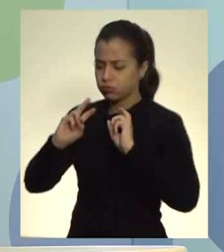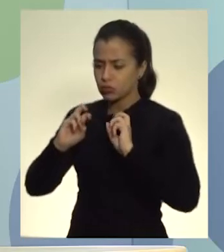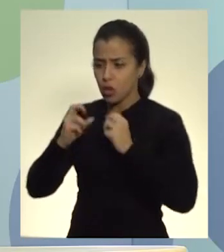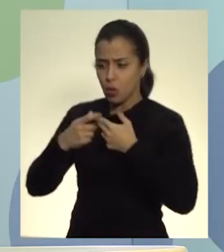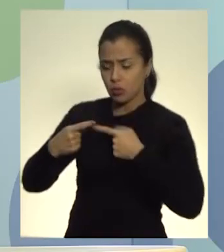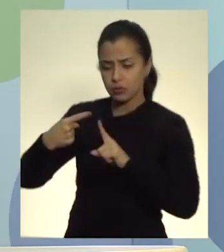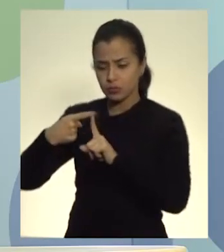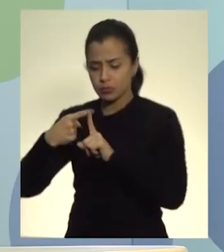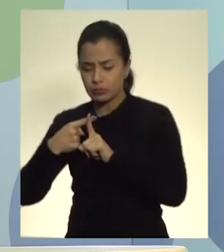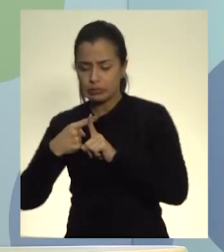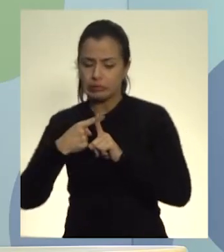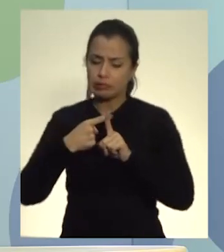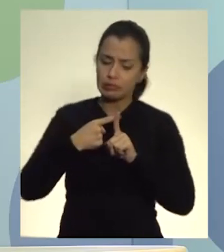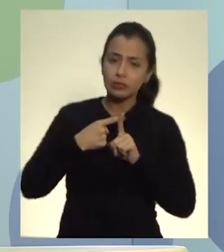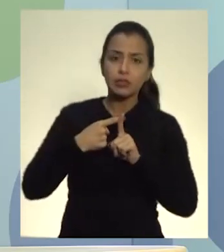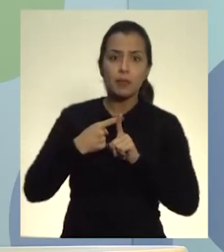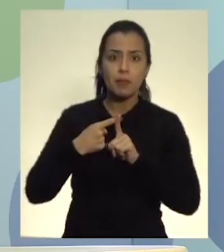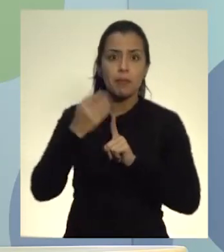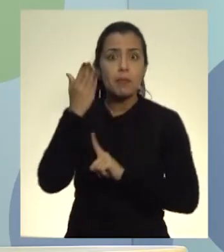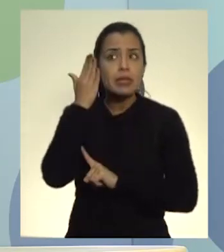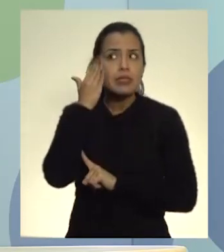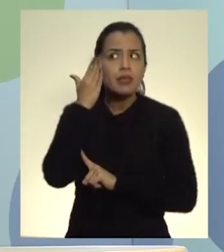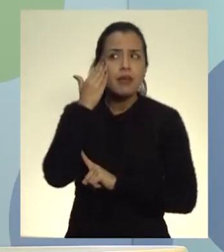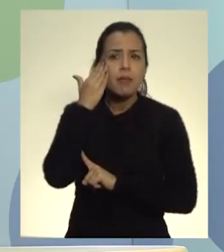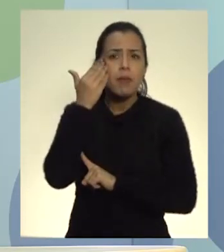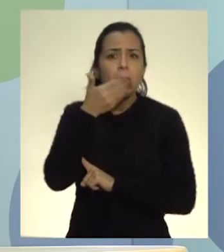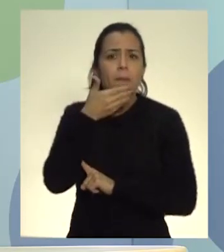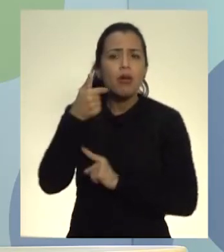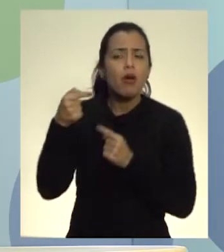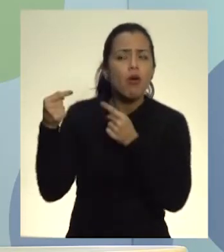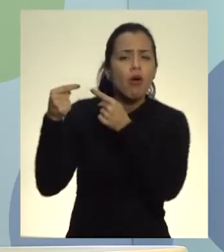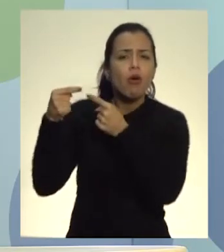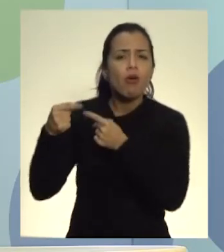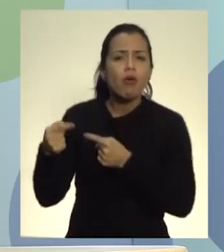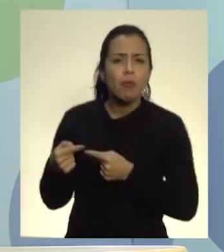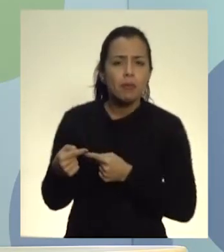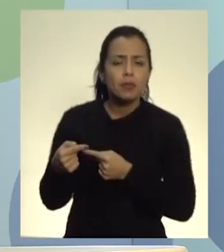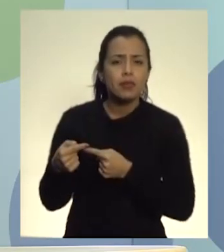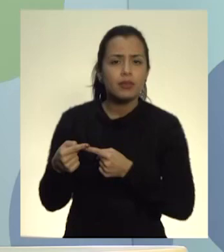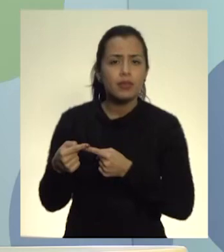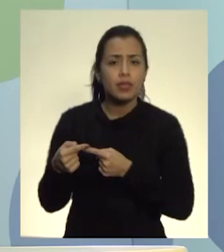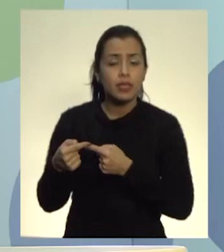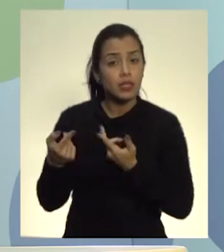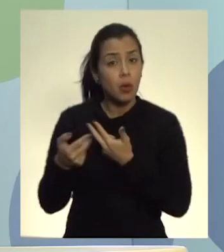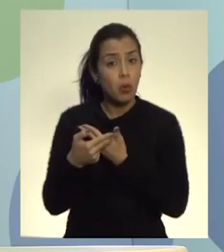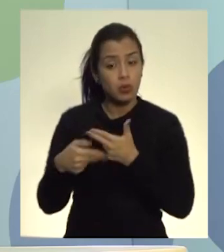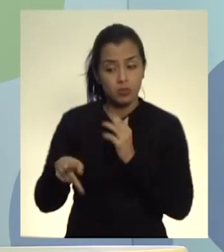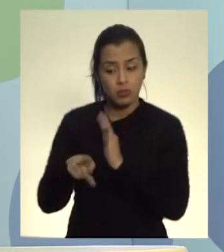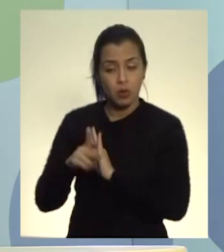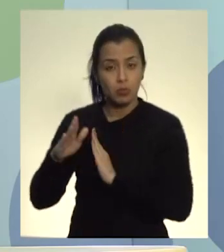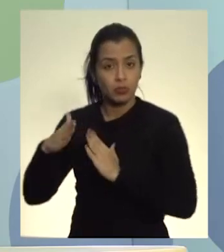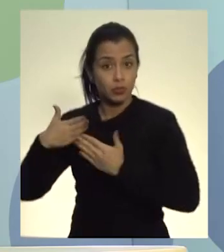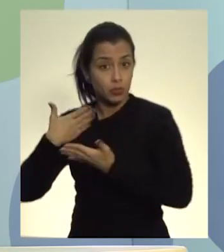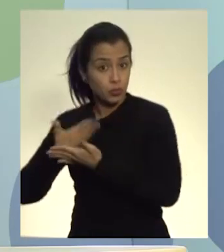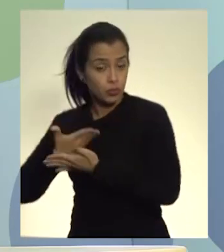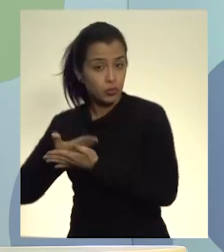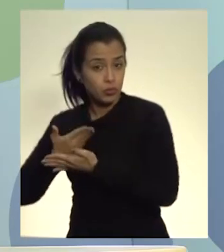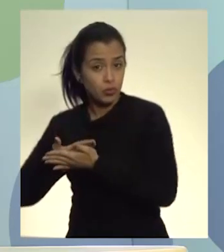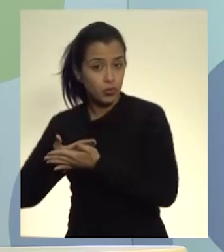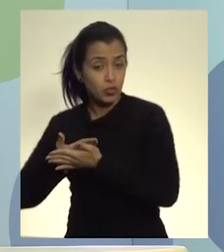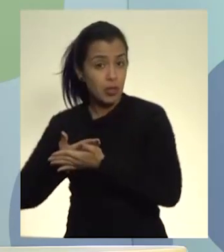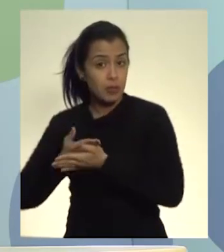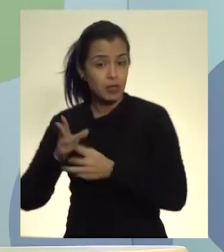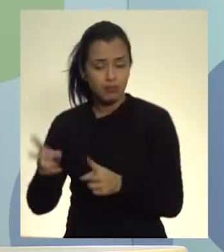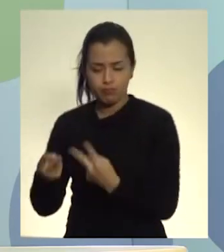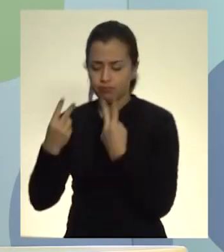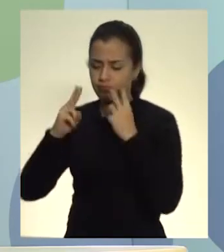pontos fortes, a saber também quais os nossos pontos fortes, inclusive nos estudos, para que a gente consiga